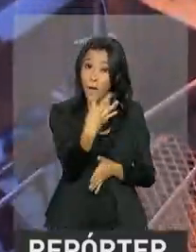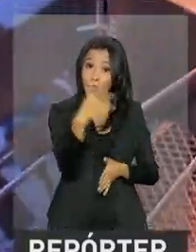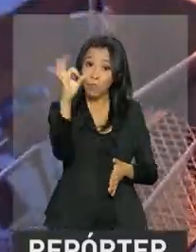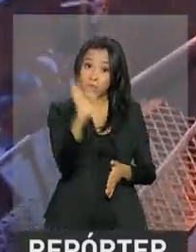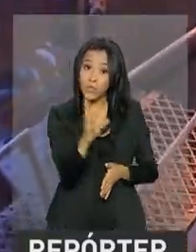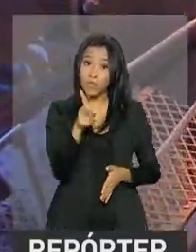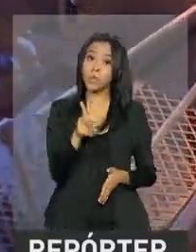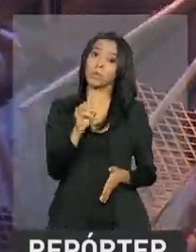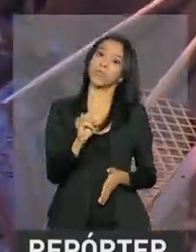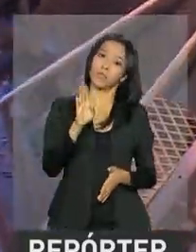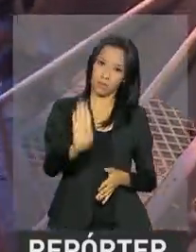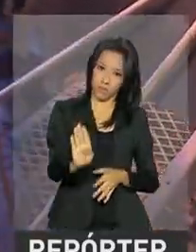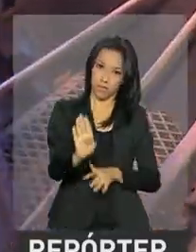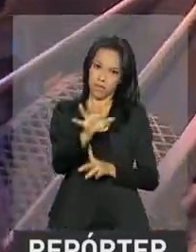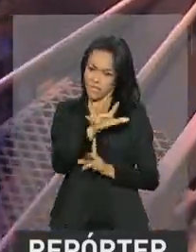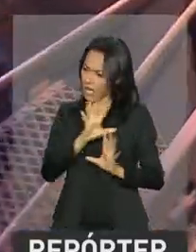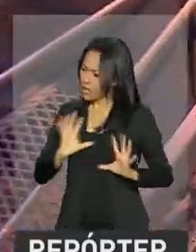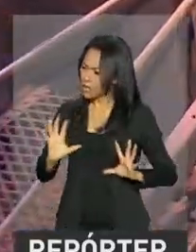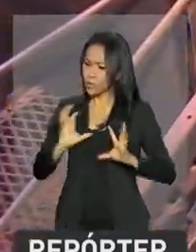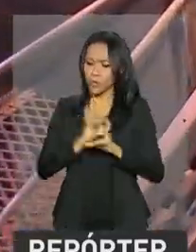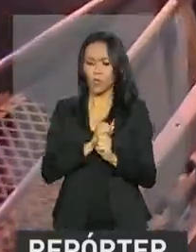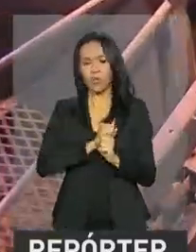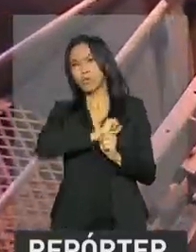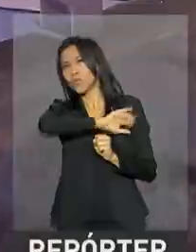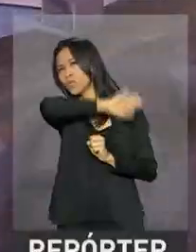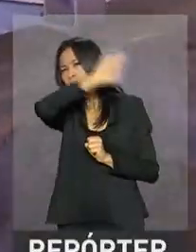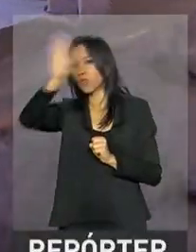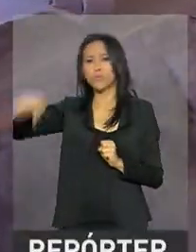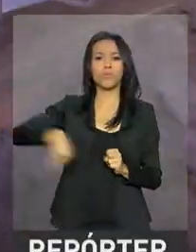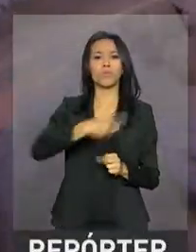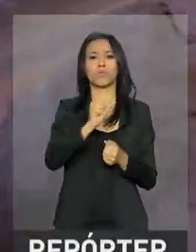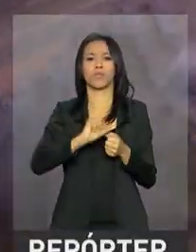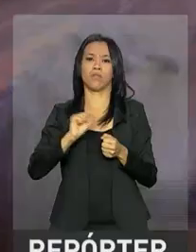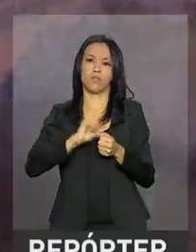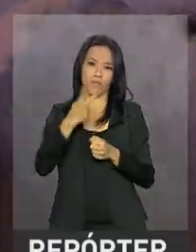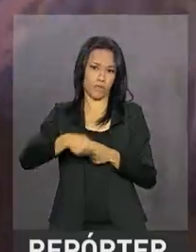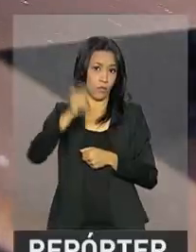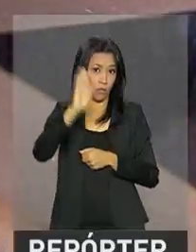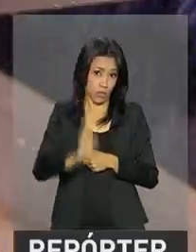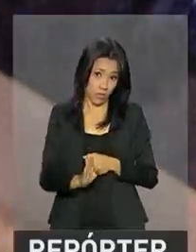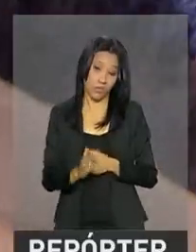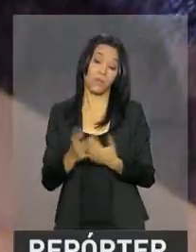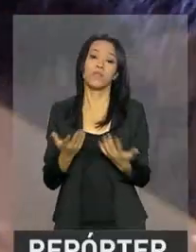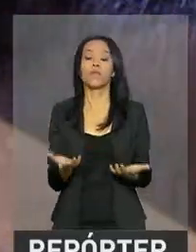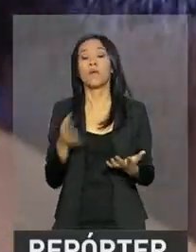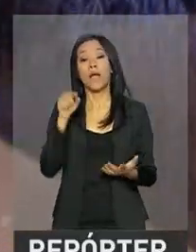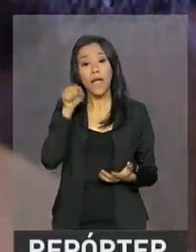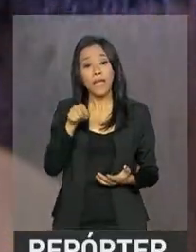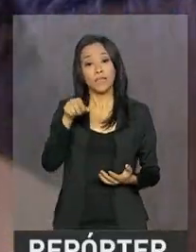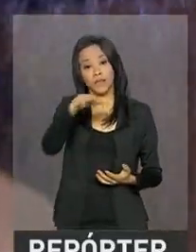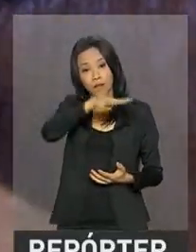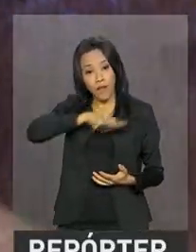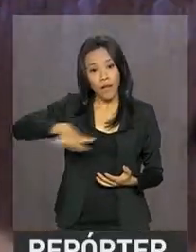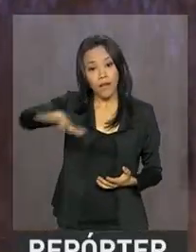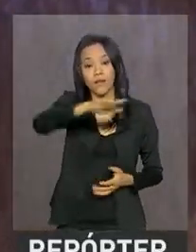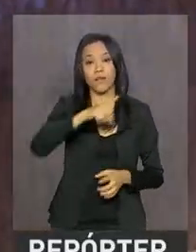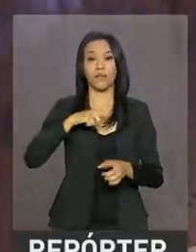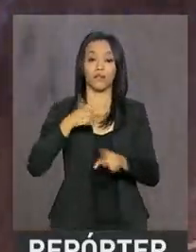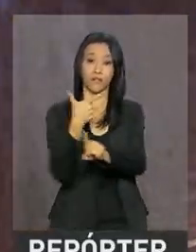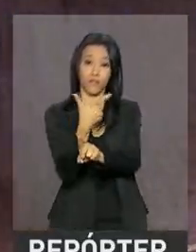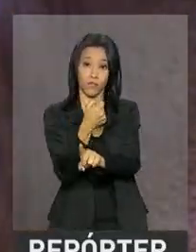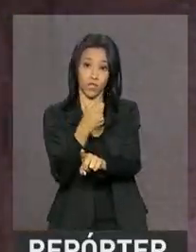brasileiro que é a soma de todos os bens e serviços produzidos no país o setor representa mais de 20%